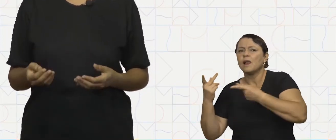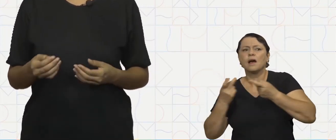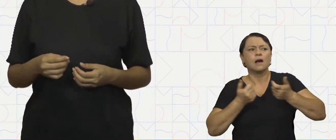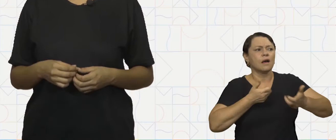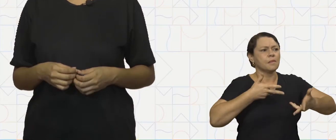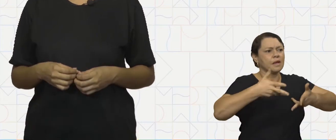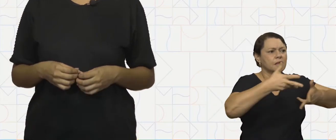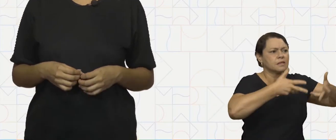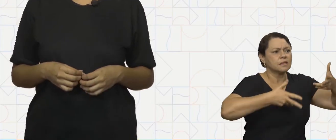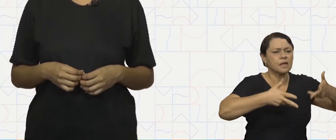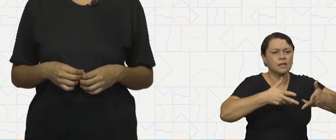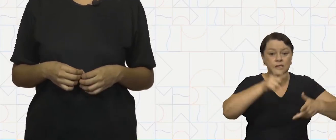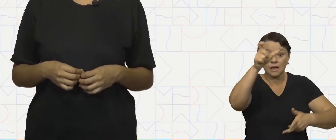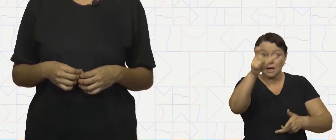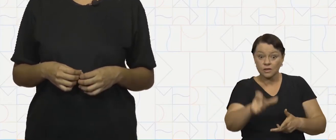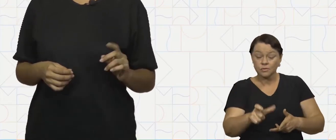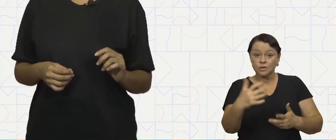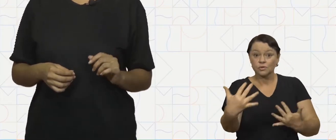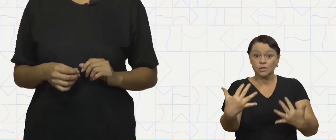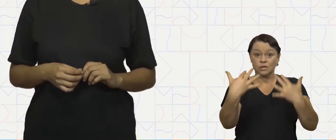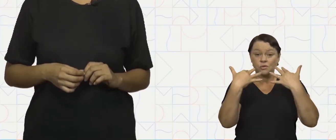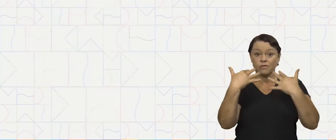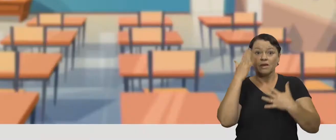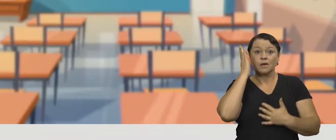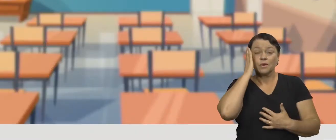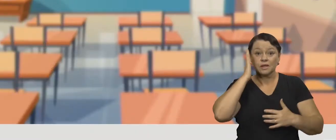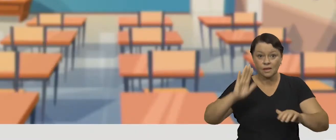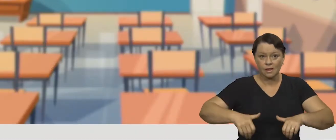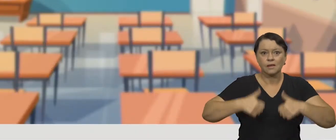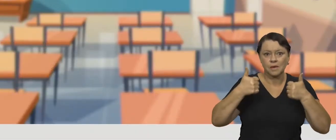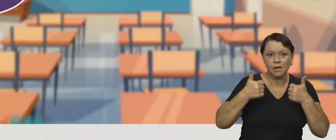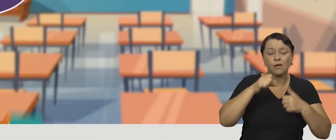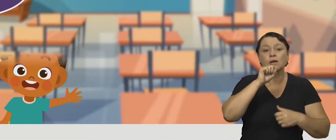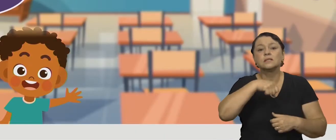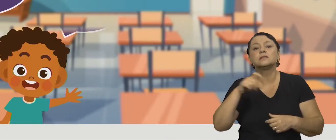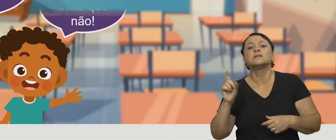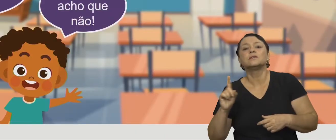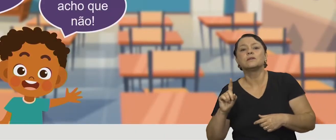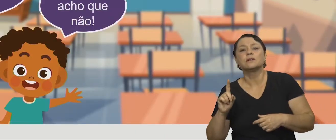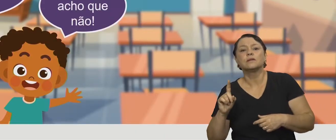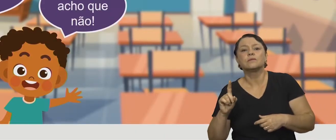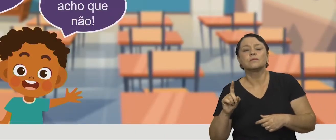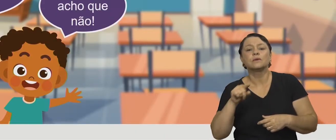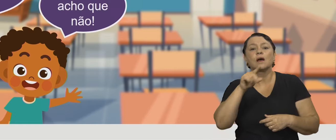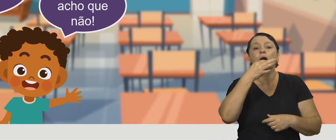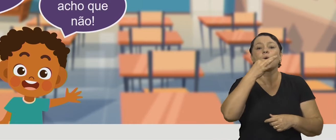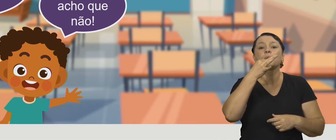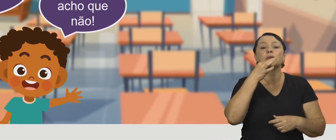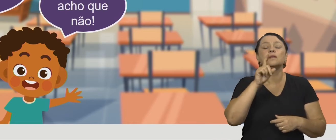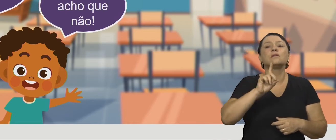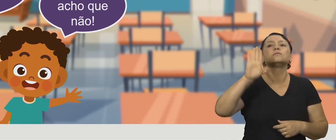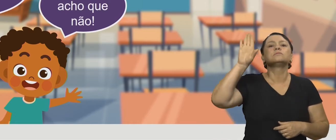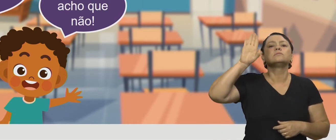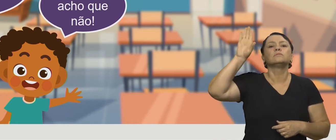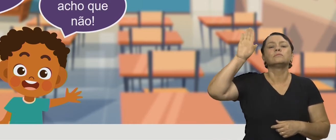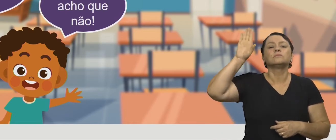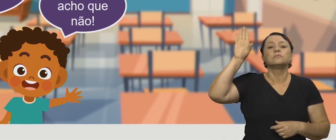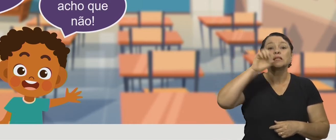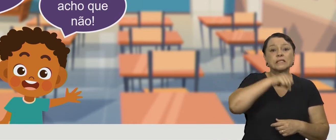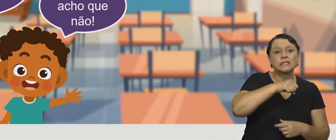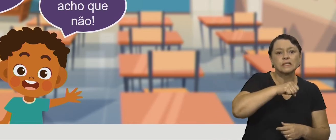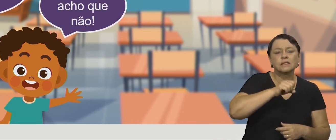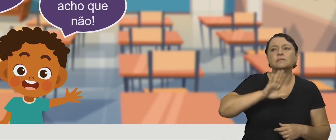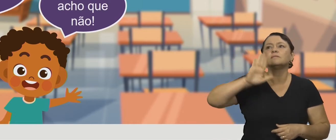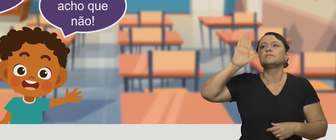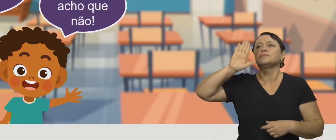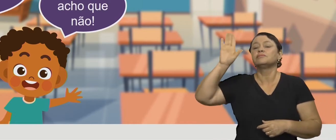ia ajudar as pessoas a entender o experimento? O que você acha? Sim ou não? Quem acha que sim, levanta a mão. Quem acha que